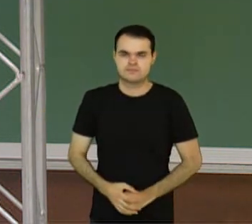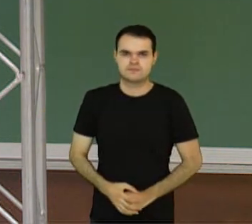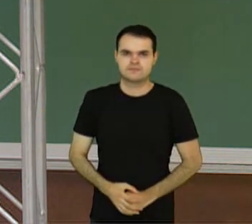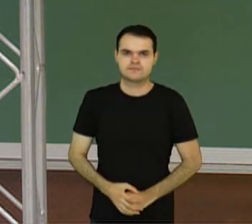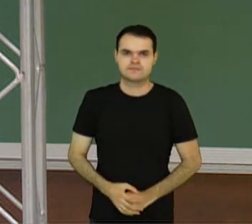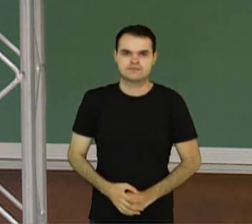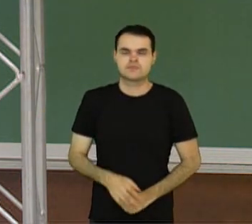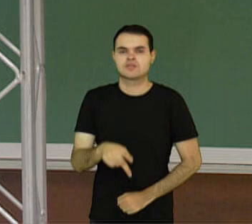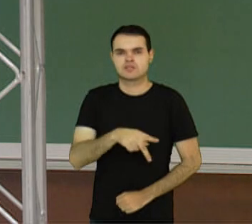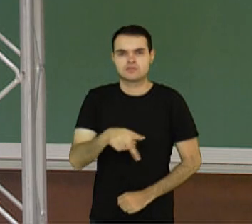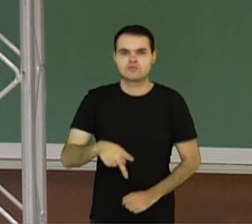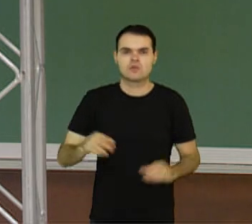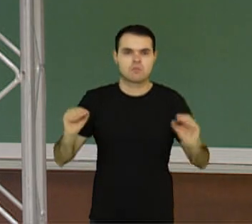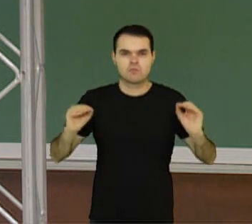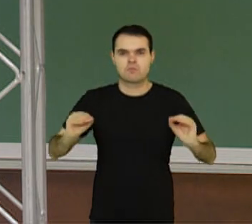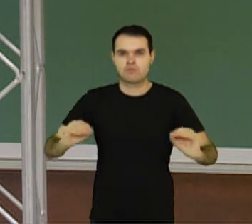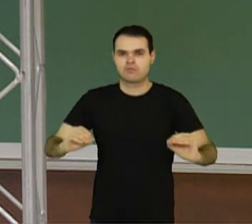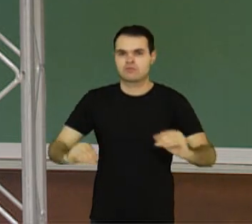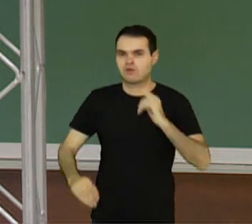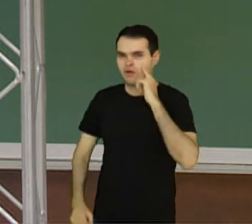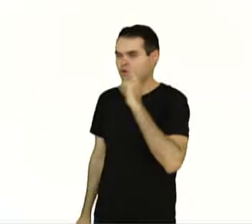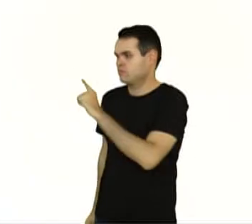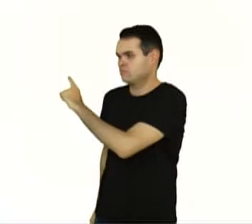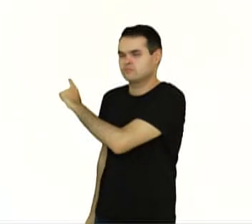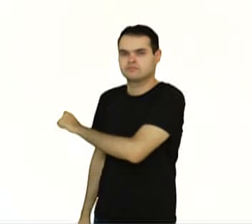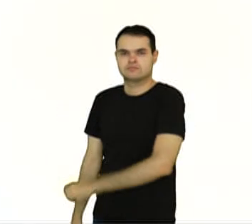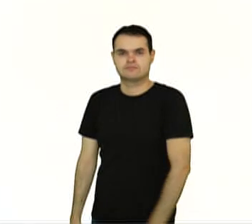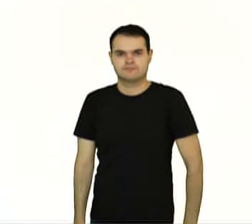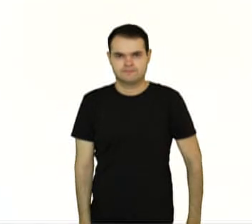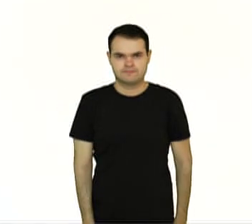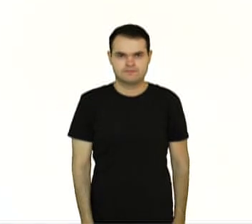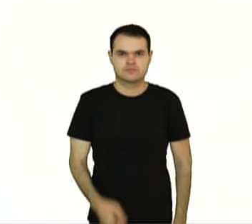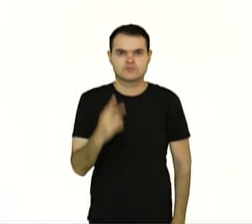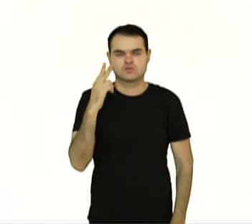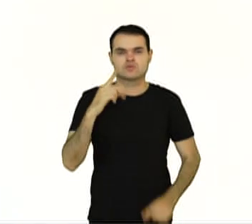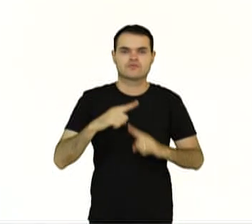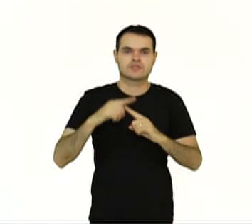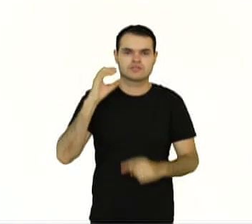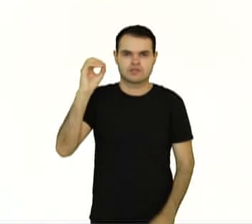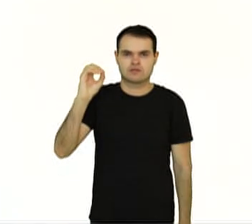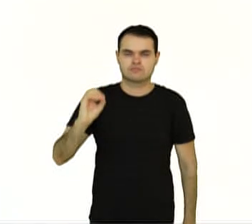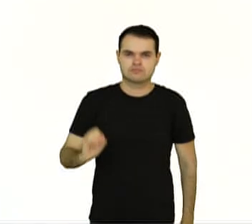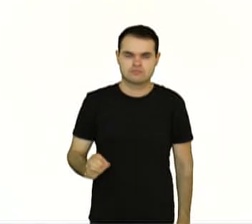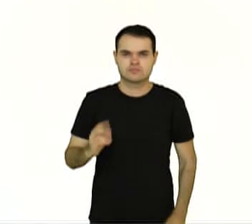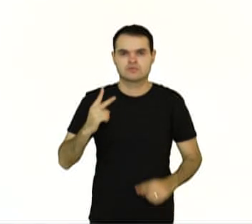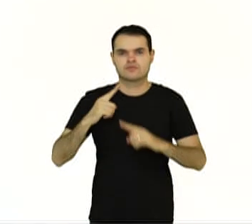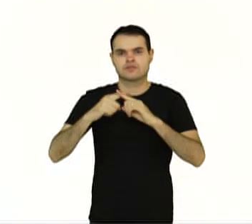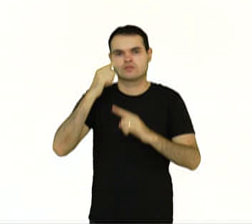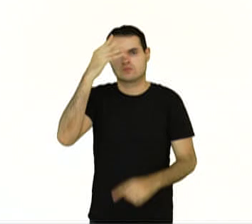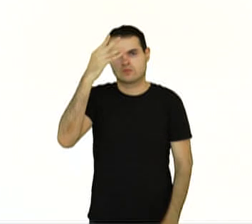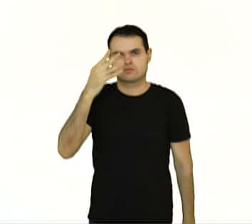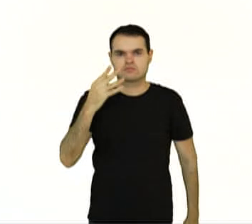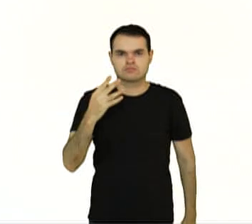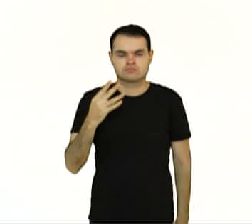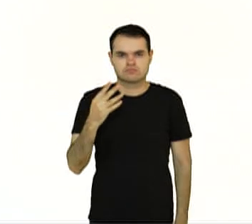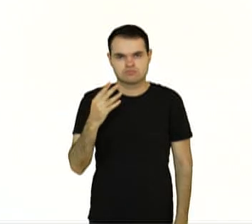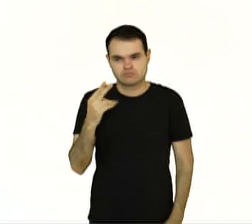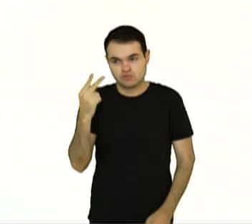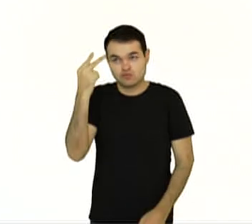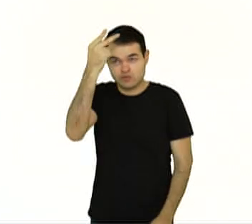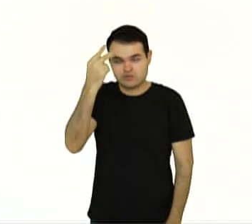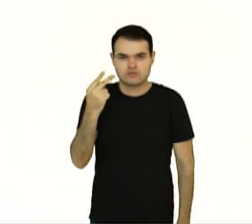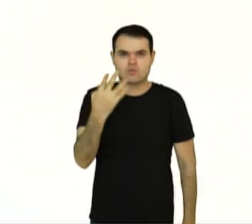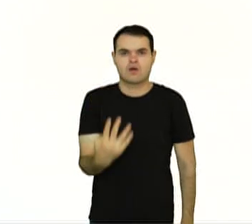Então, a professora colocou aqui a continha para vocês. 2 vezes 0, 0, 2 vezes 2, 4, abaixa